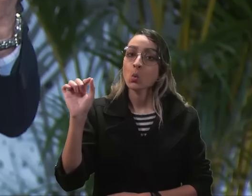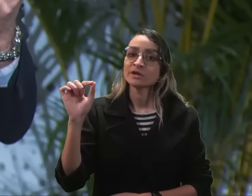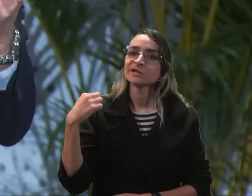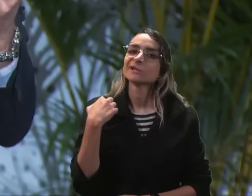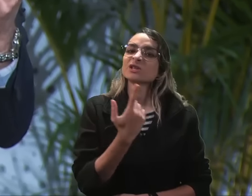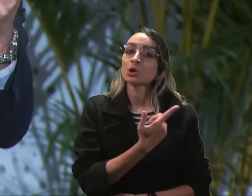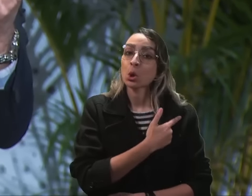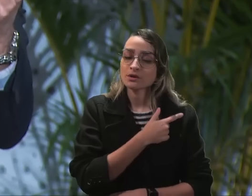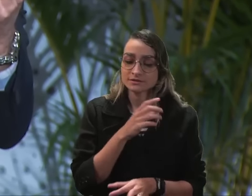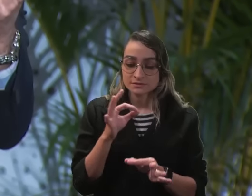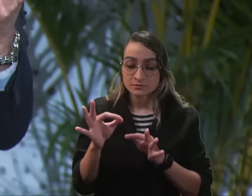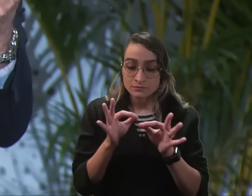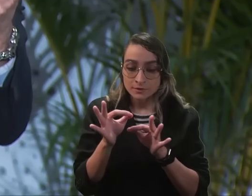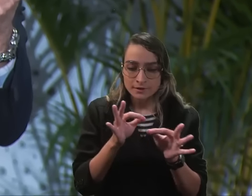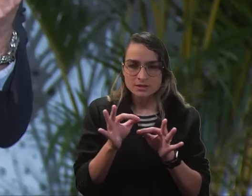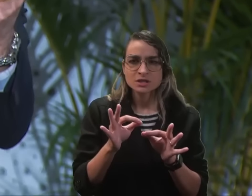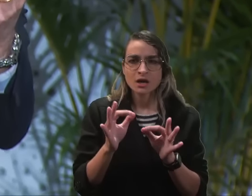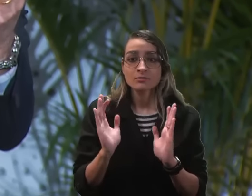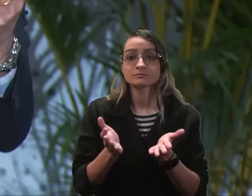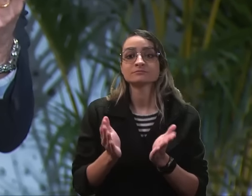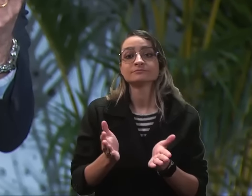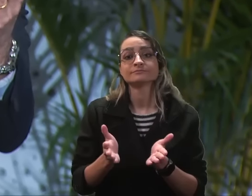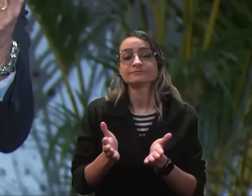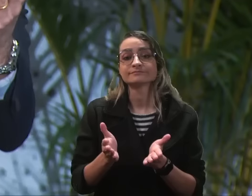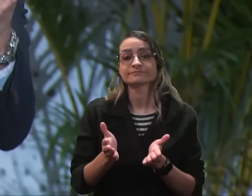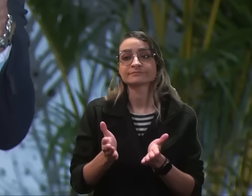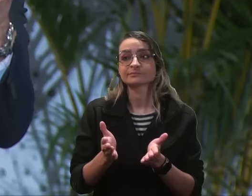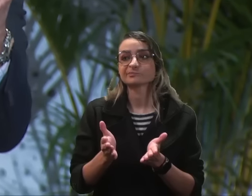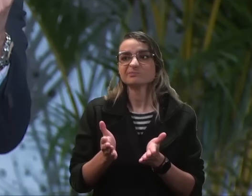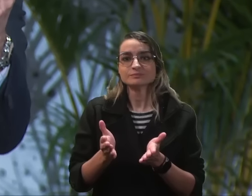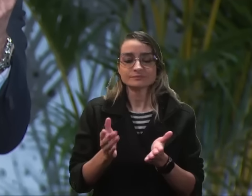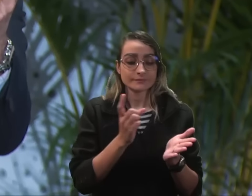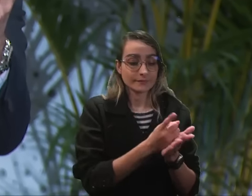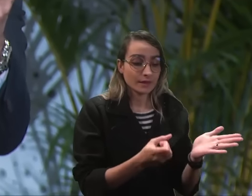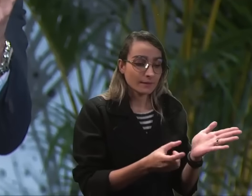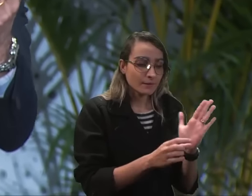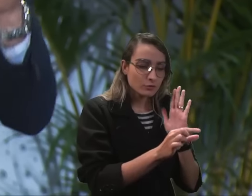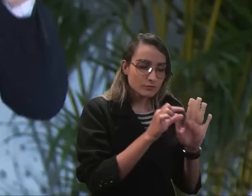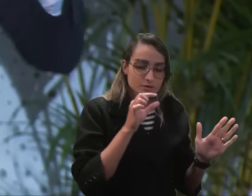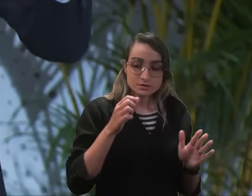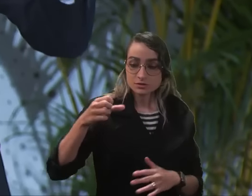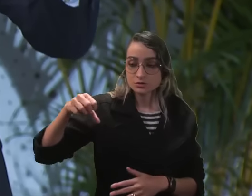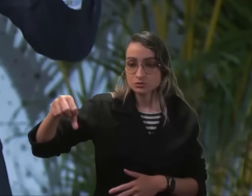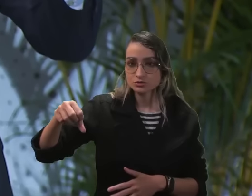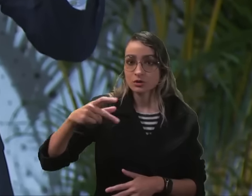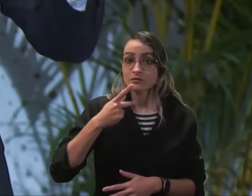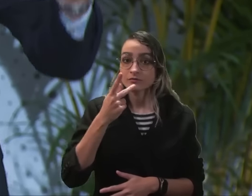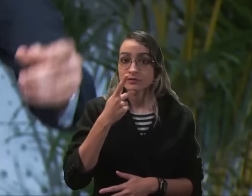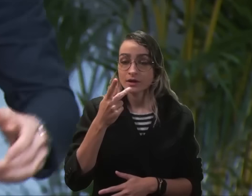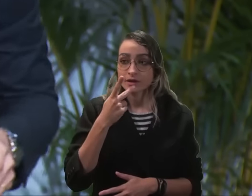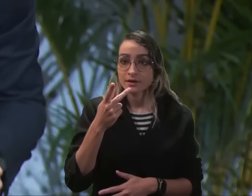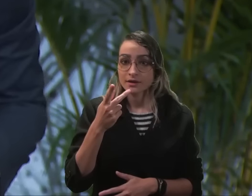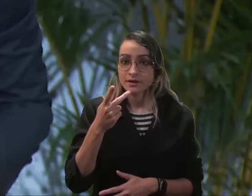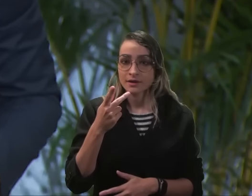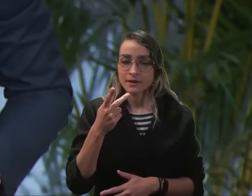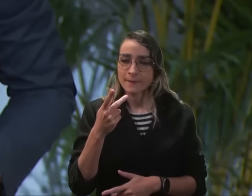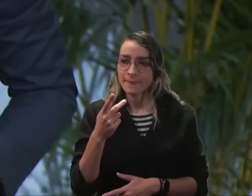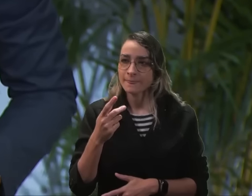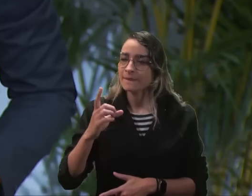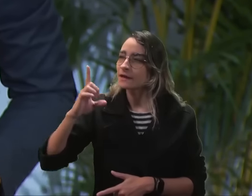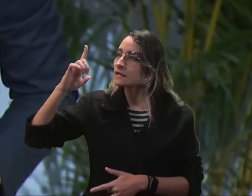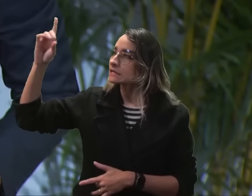fizeste do Senhor diz o versículo 9 o seu refúgio com os teus olhos contemplarás o castigo